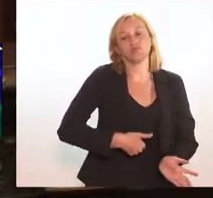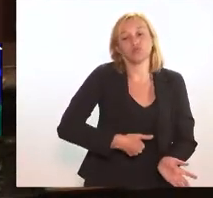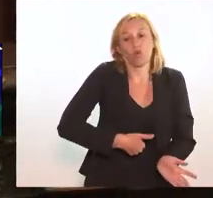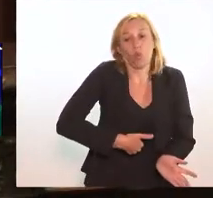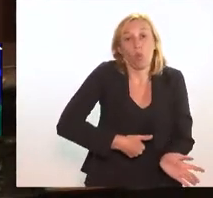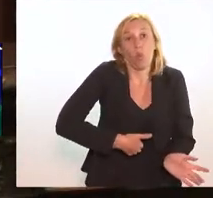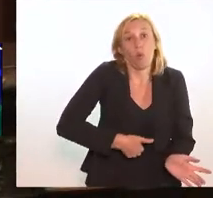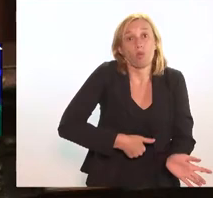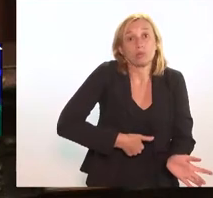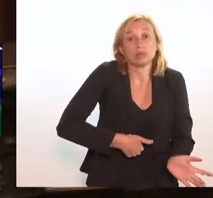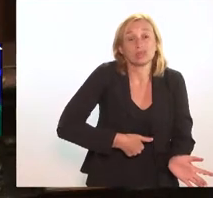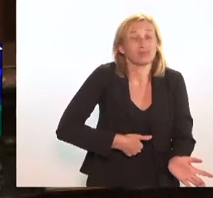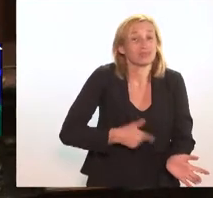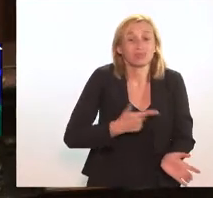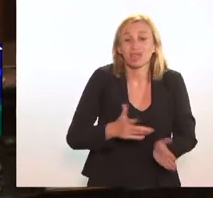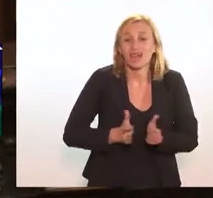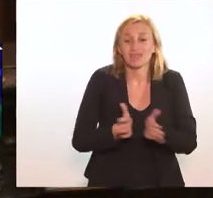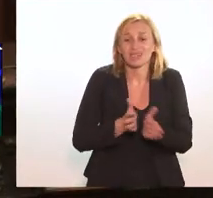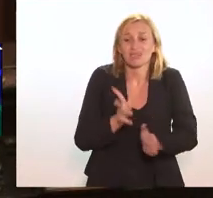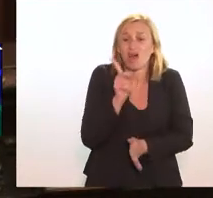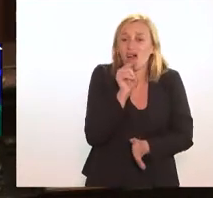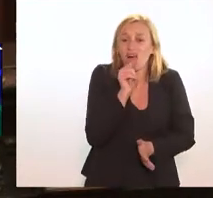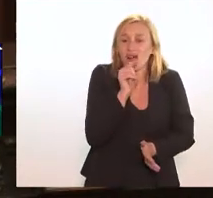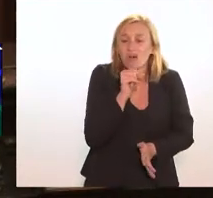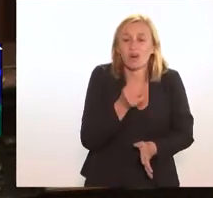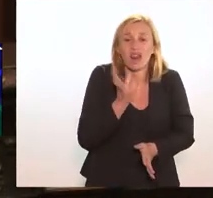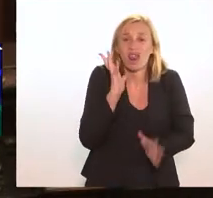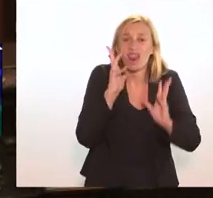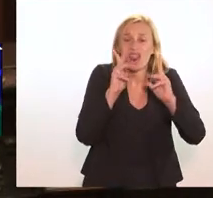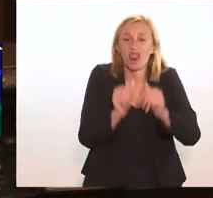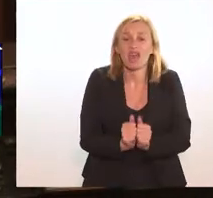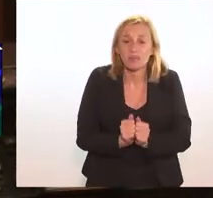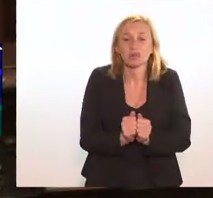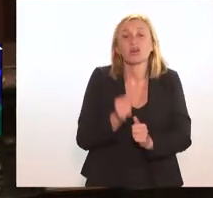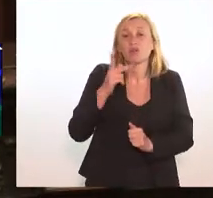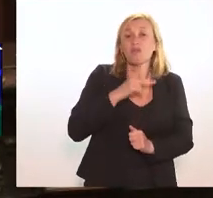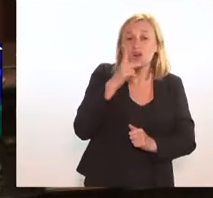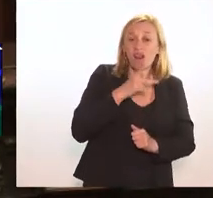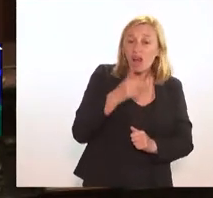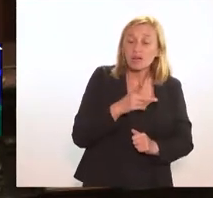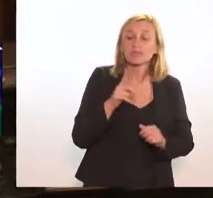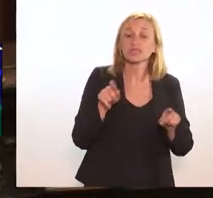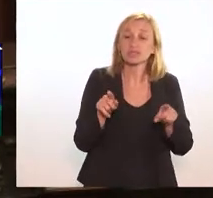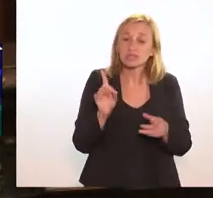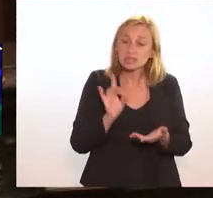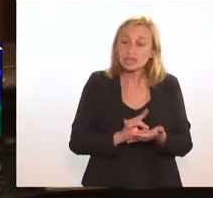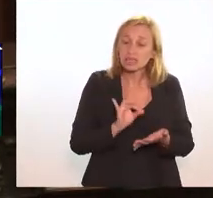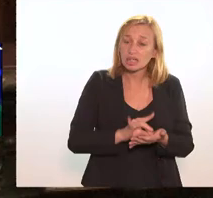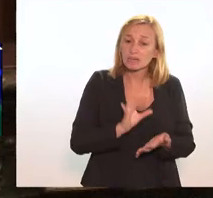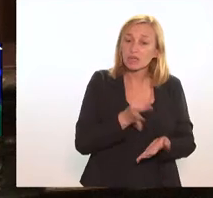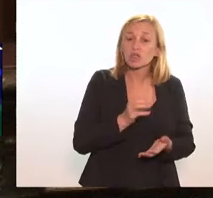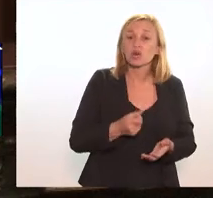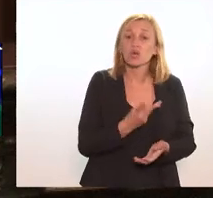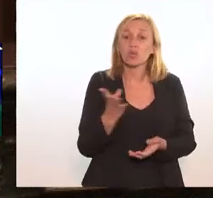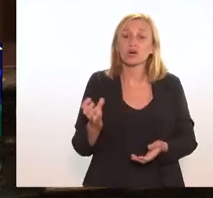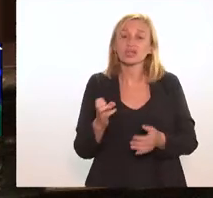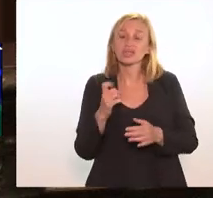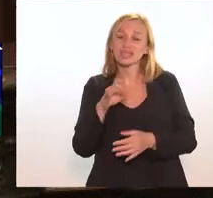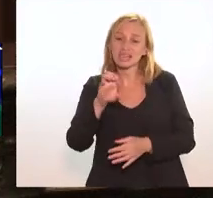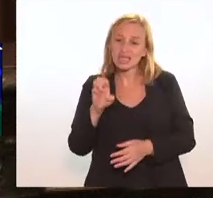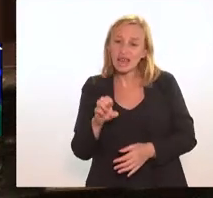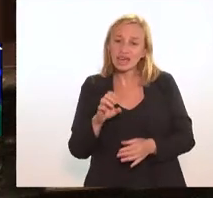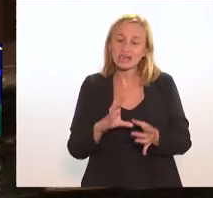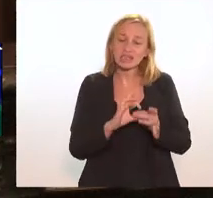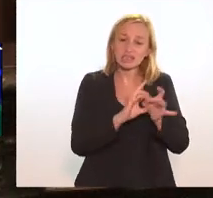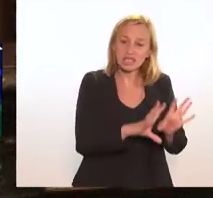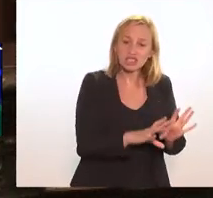que hoje não tem acesso à água, água potável. A gente está aqui falando, inclusive, do quanto que a SEDAI deixa de